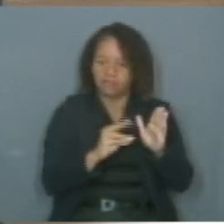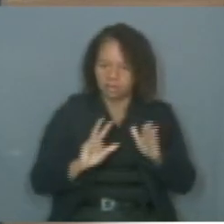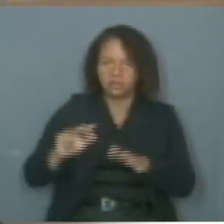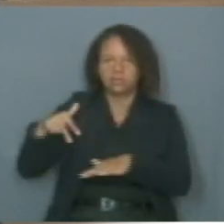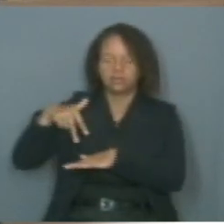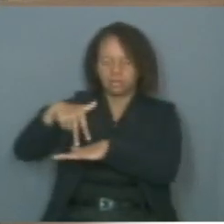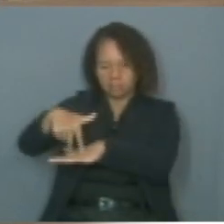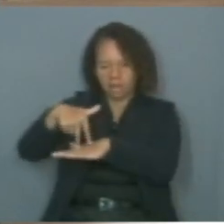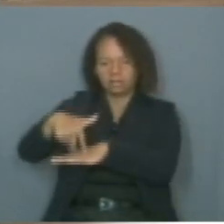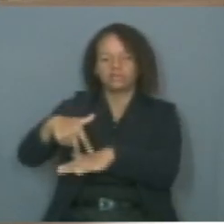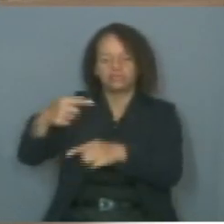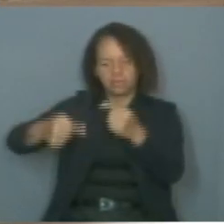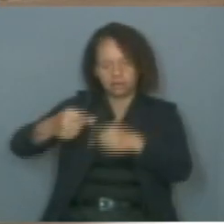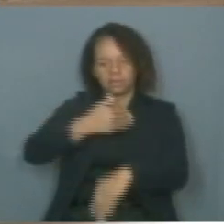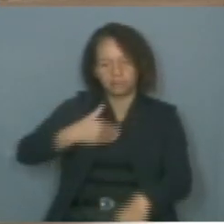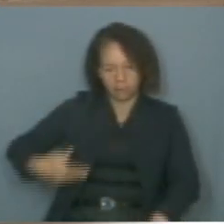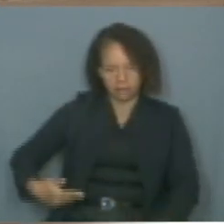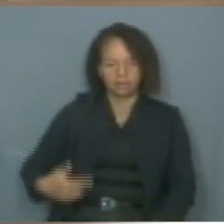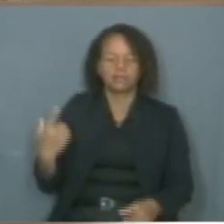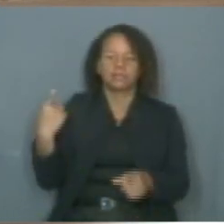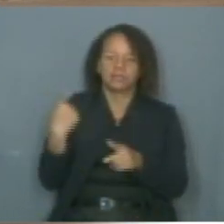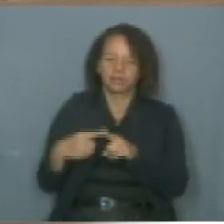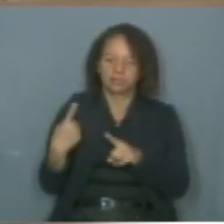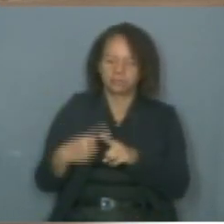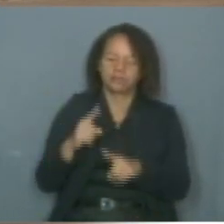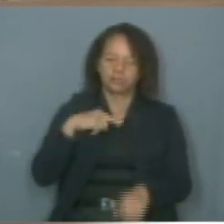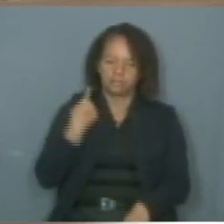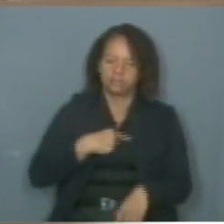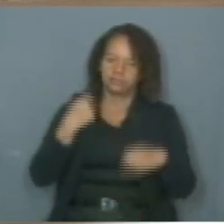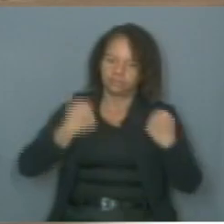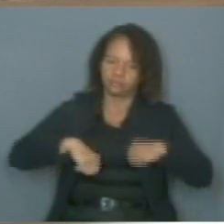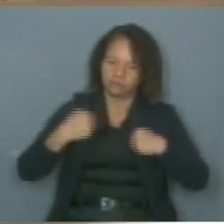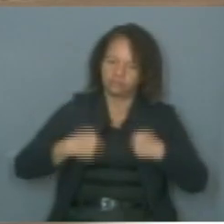ocupado para fazer política pública, porque a gente